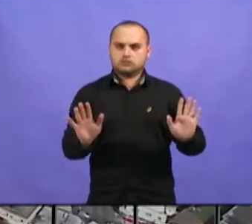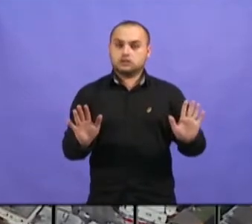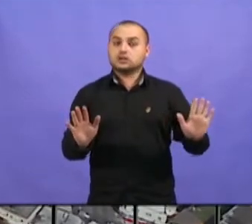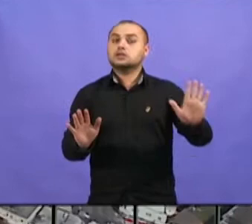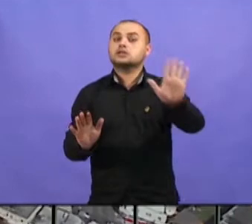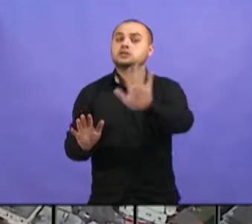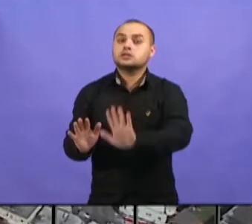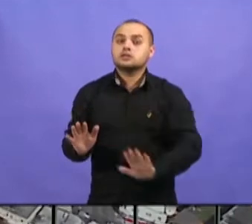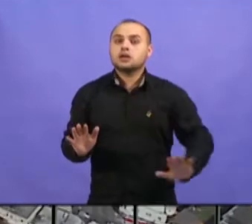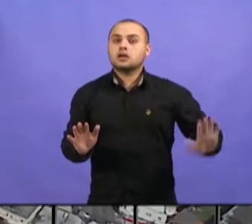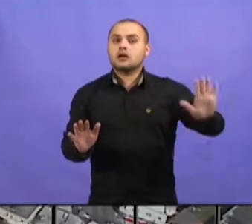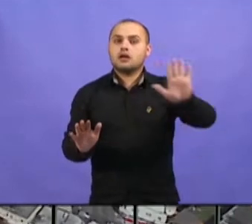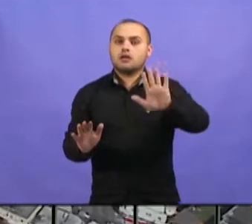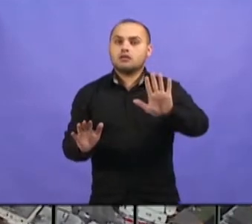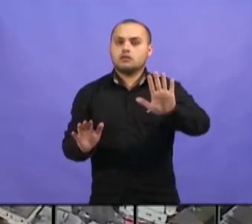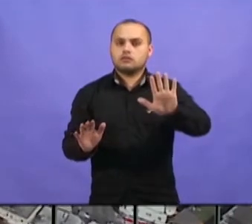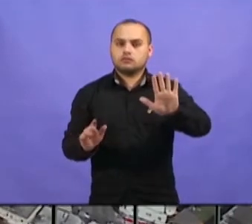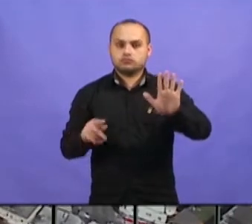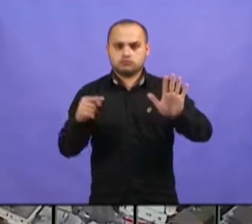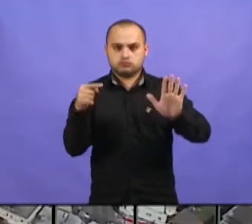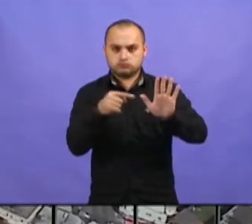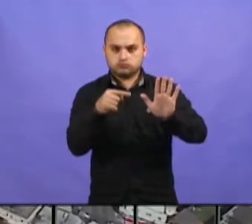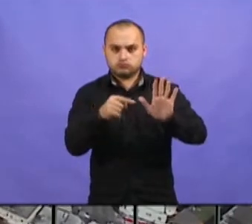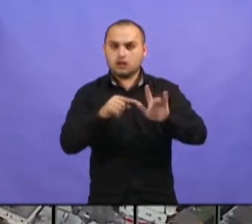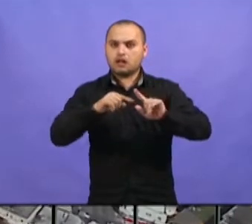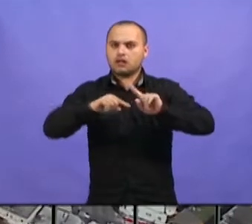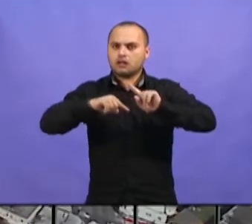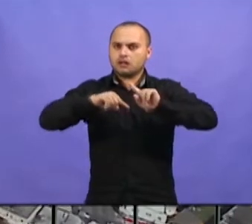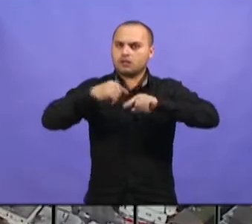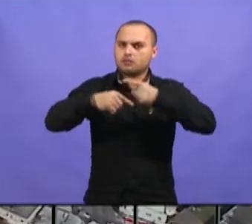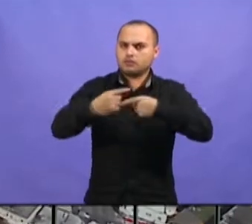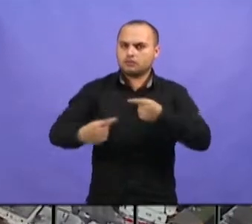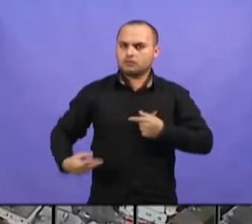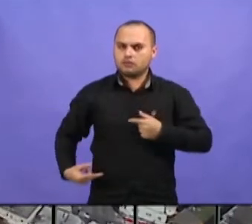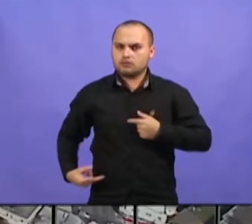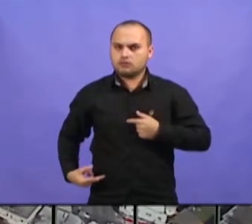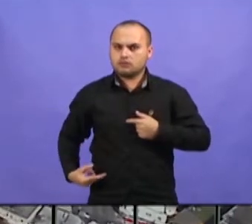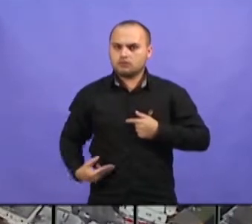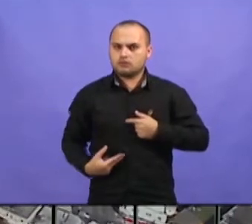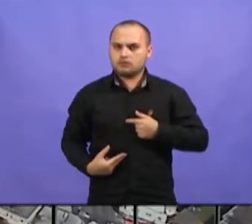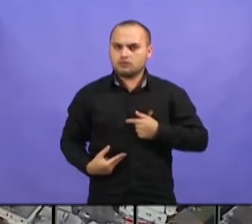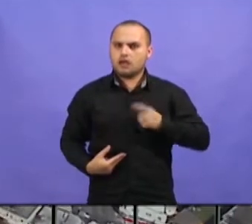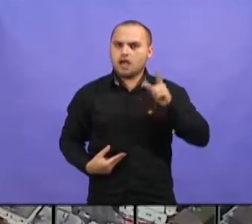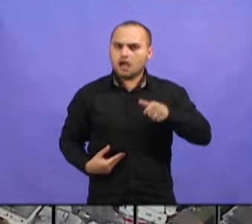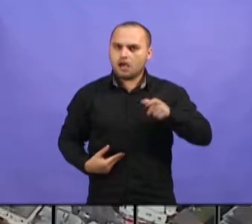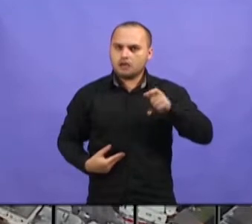geral, a disfunção erétil do pós-operatório está associada com o fator